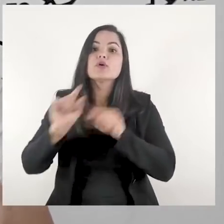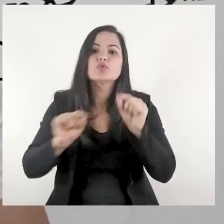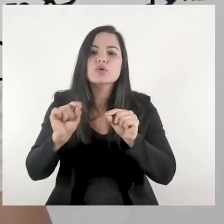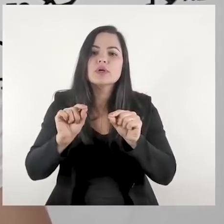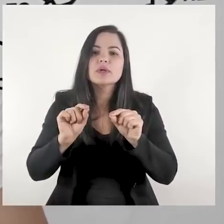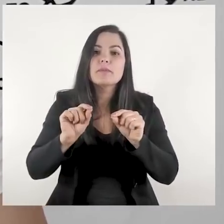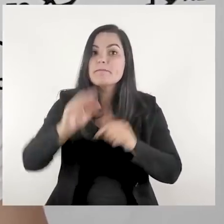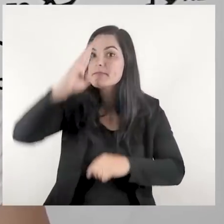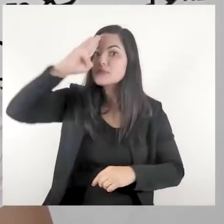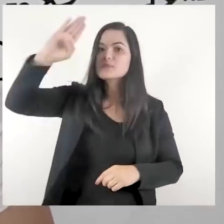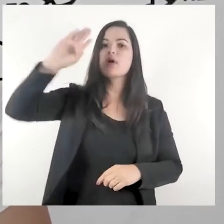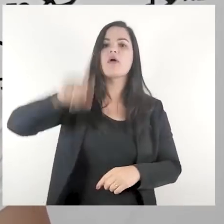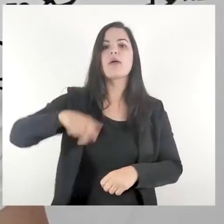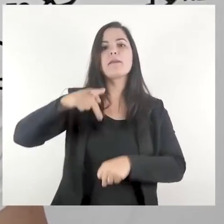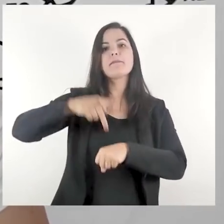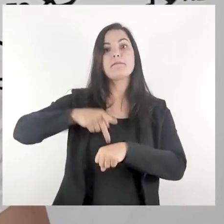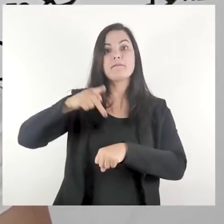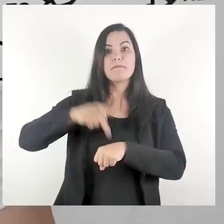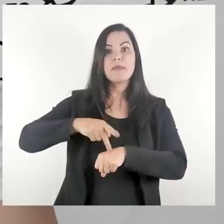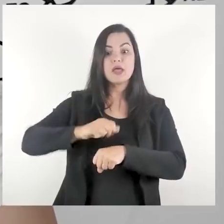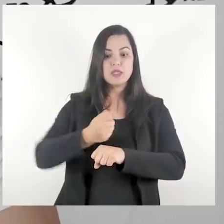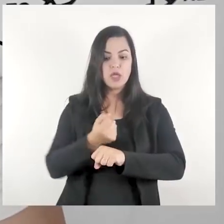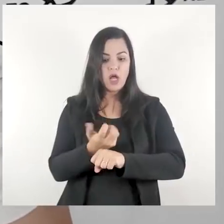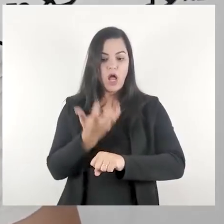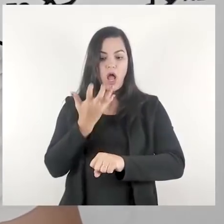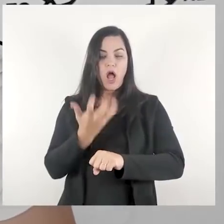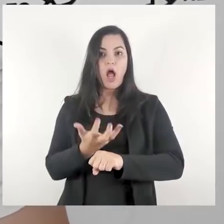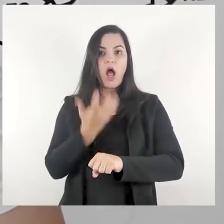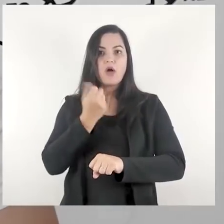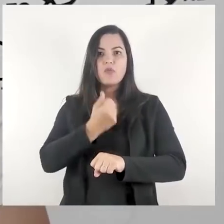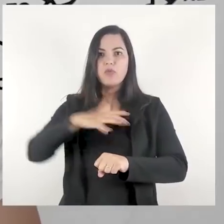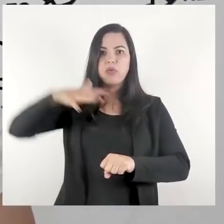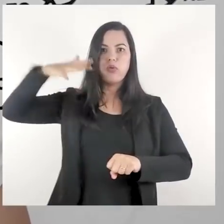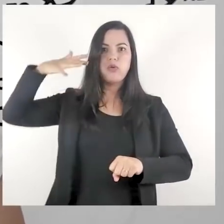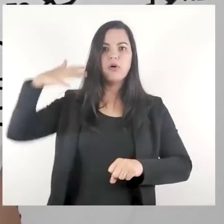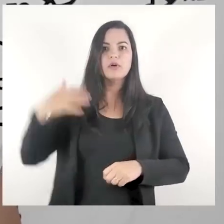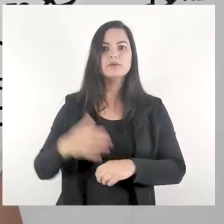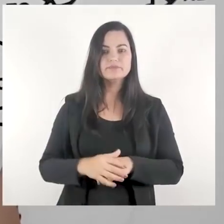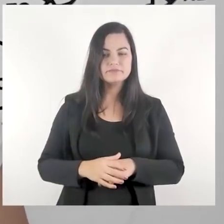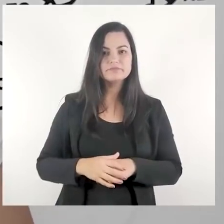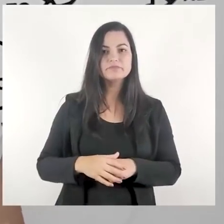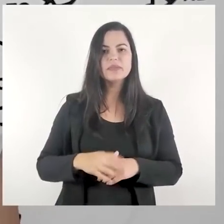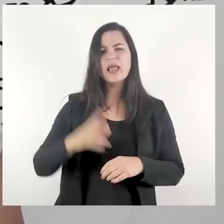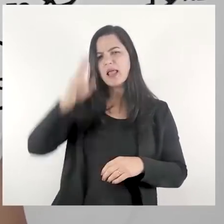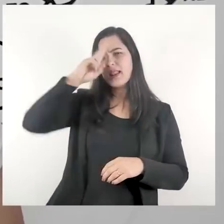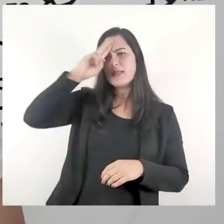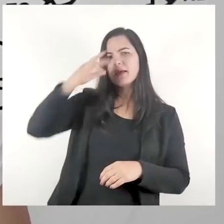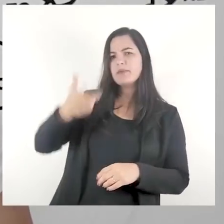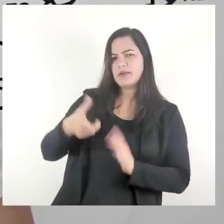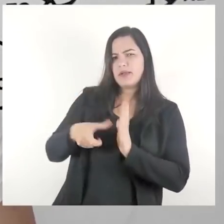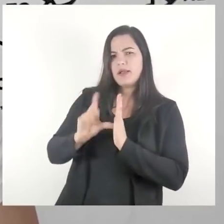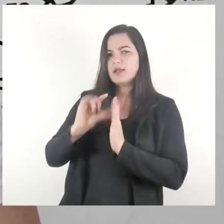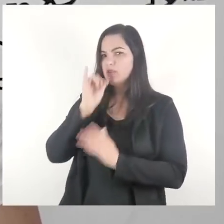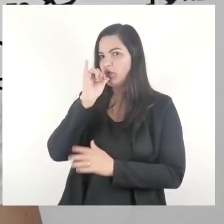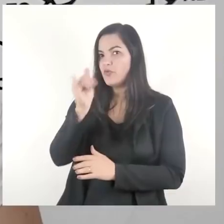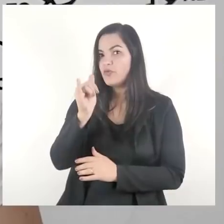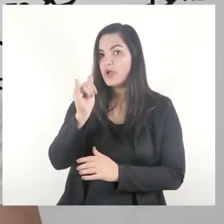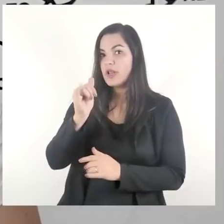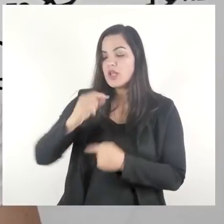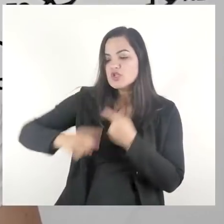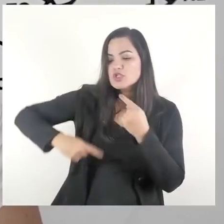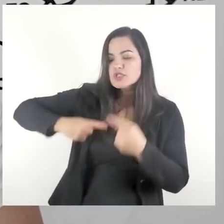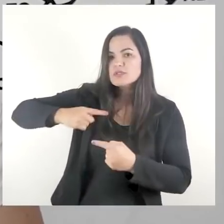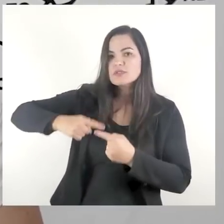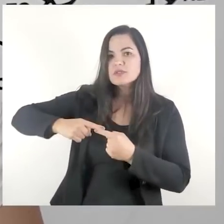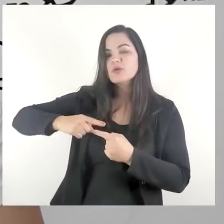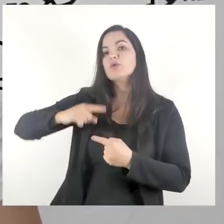pedras preciosas. Lembra que eu te contei do ciclo do ouro, que foi muito marcante aqui na região